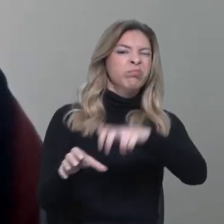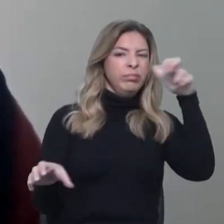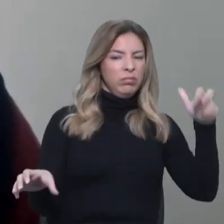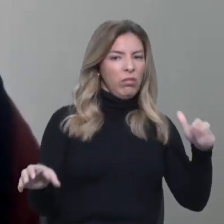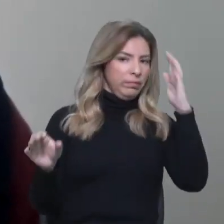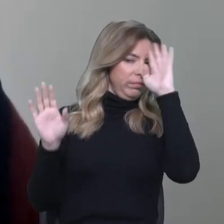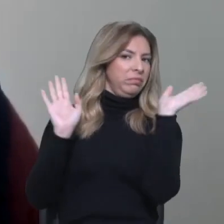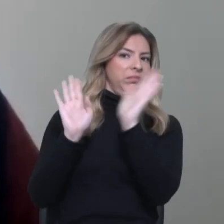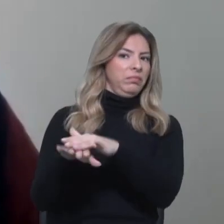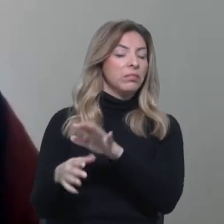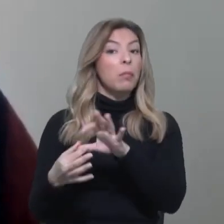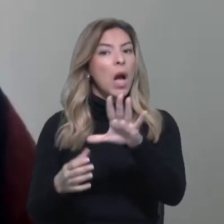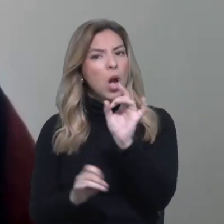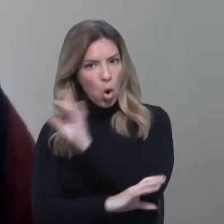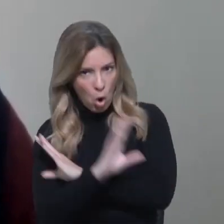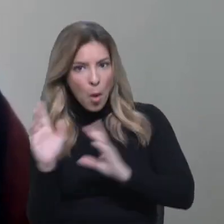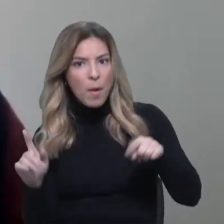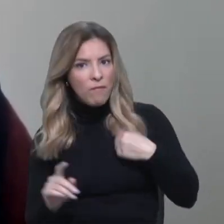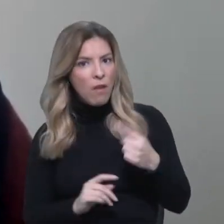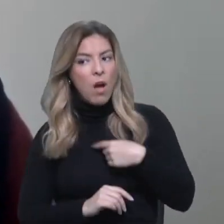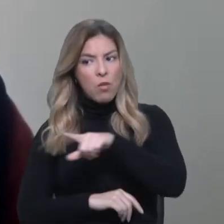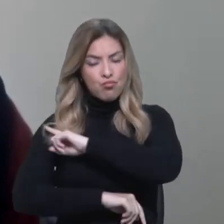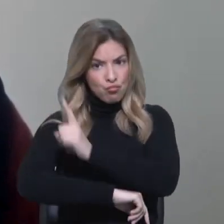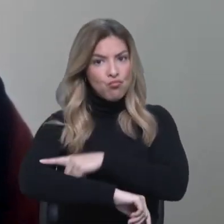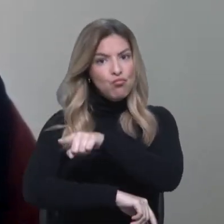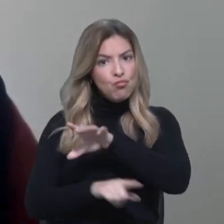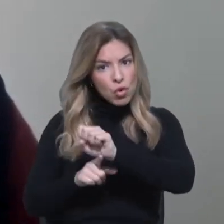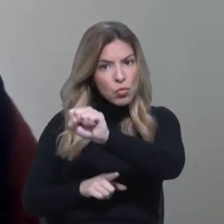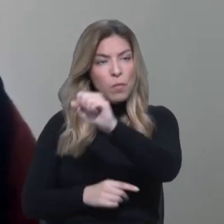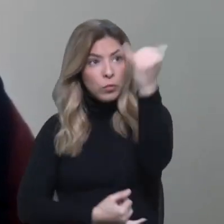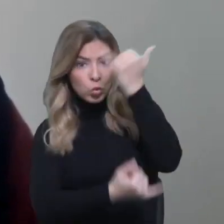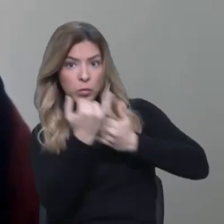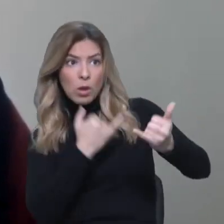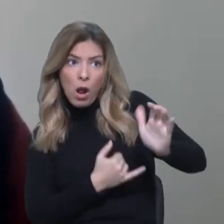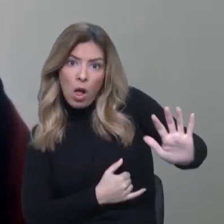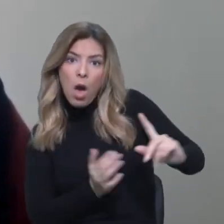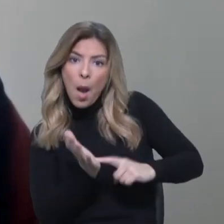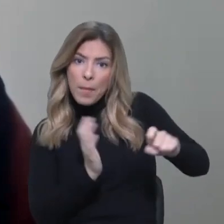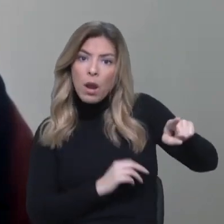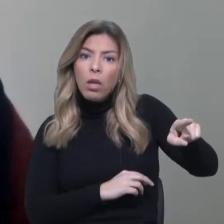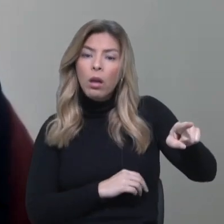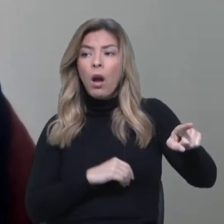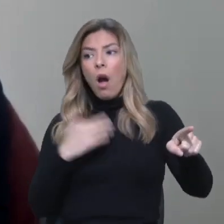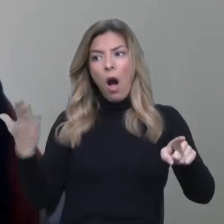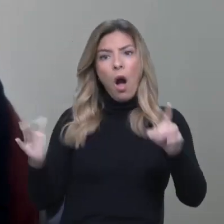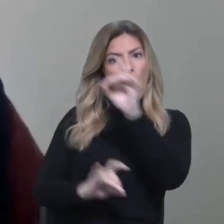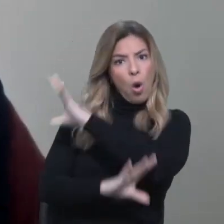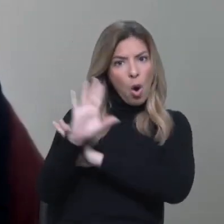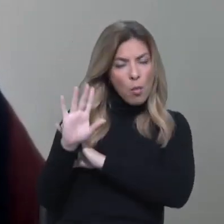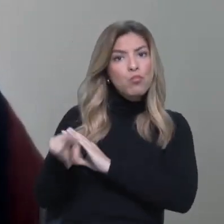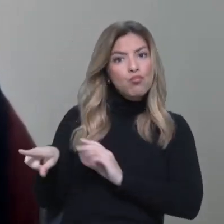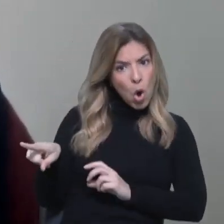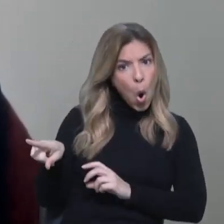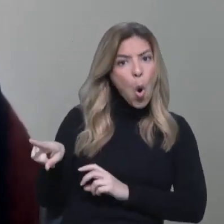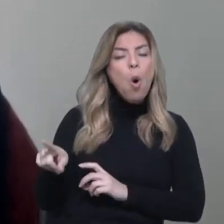militar. Estará a Europa capaz de substituir os norte-americanos do ponto de vista da defesa, da segurança, nesta